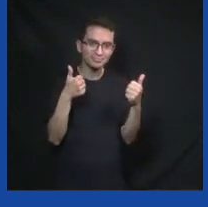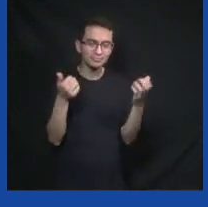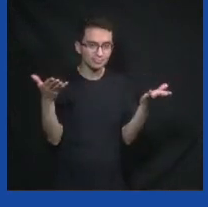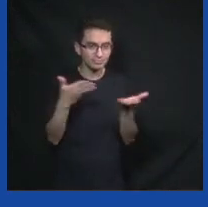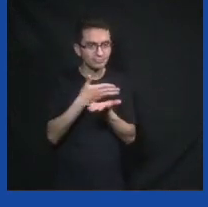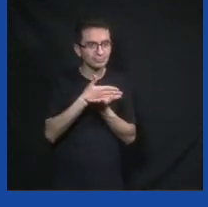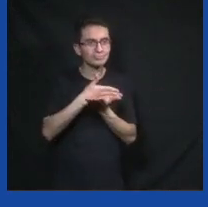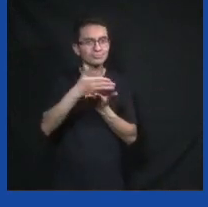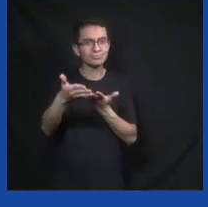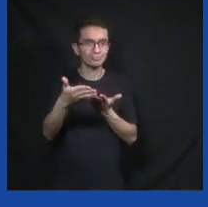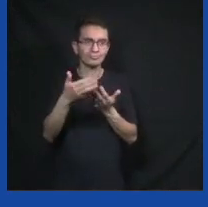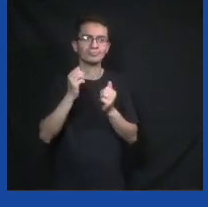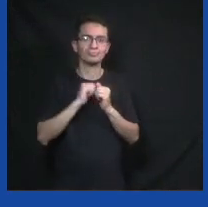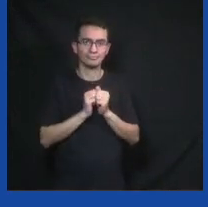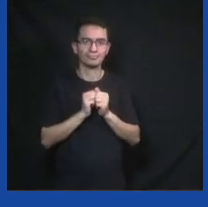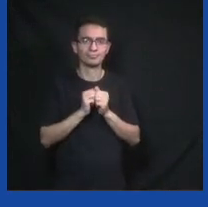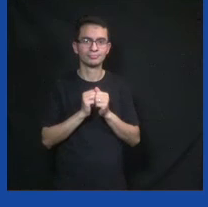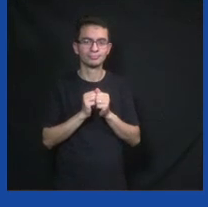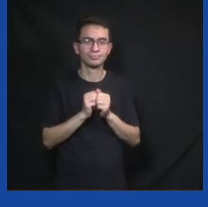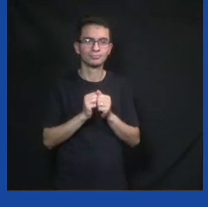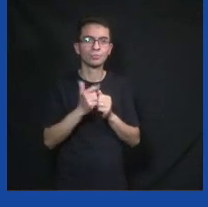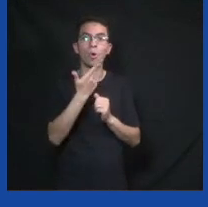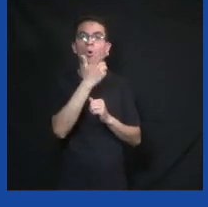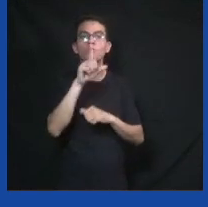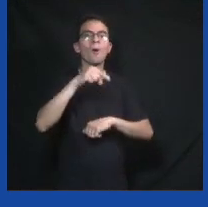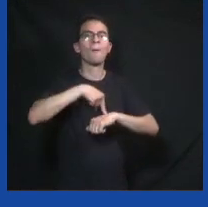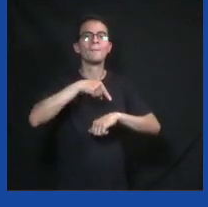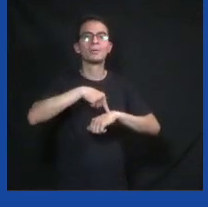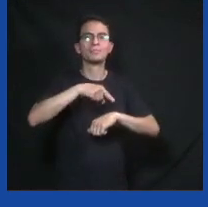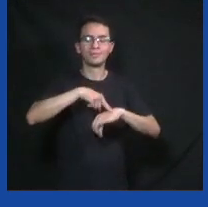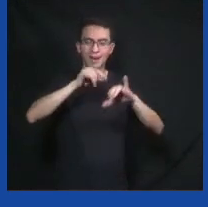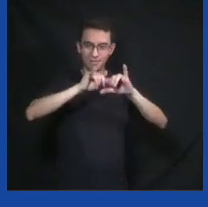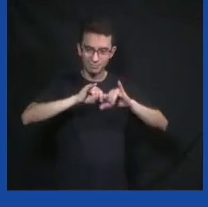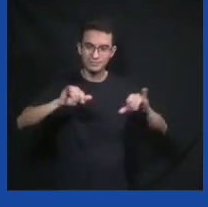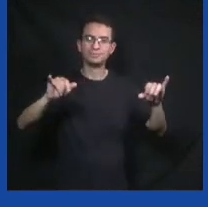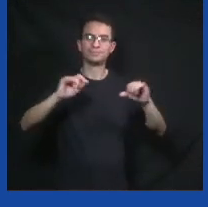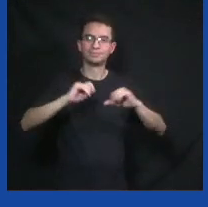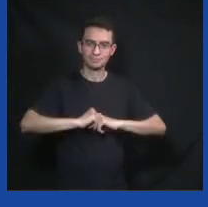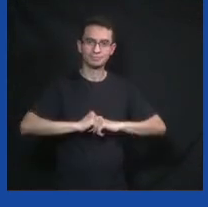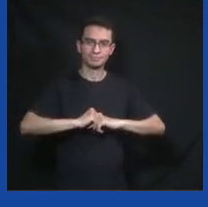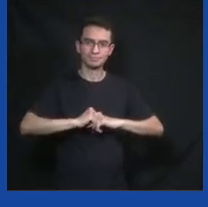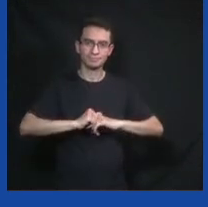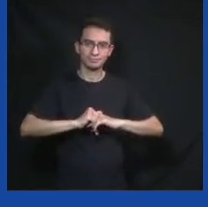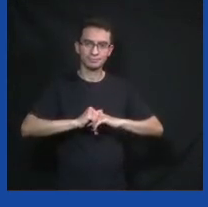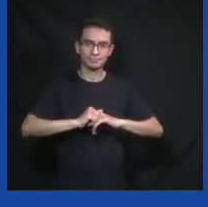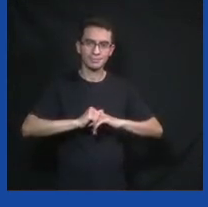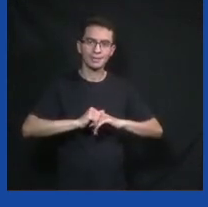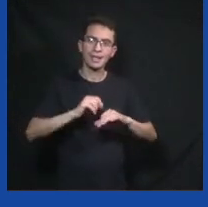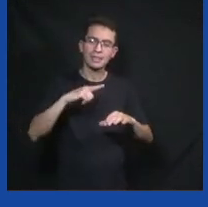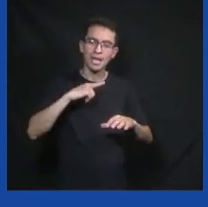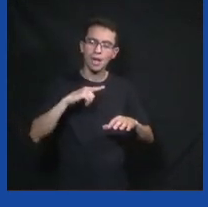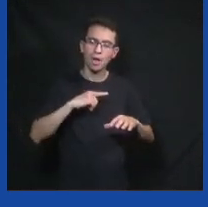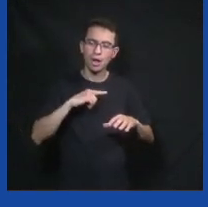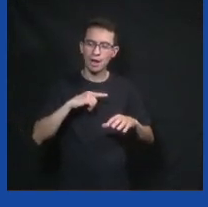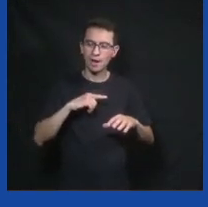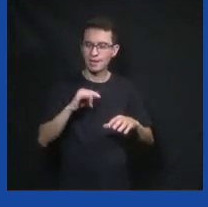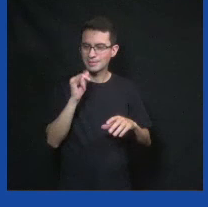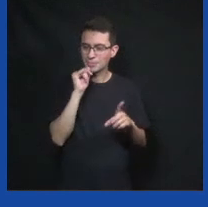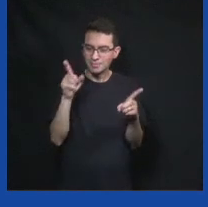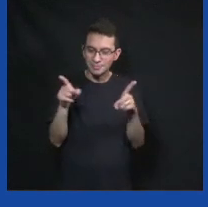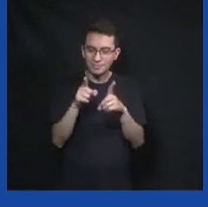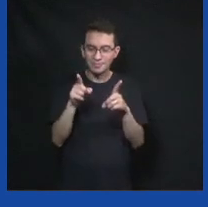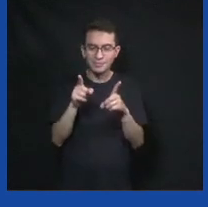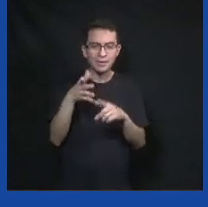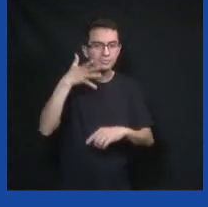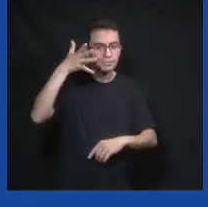agora, no próximo momento do nosso evento, né, em que nós teremos mini palestras aqui muito interessantes.